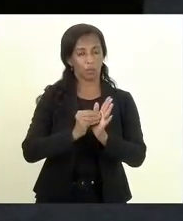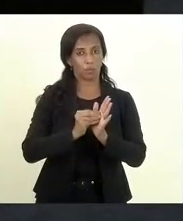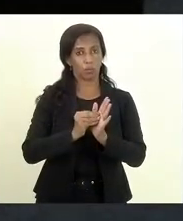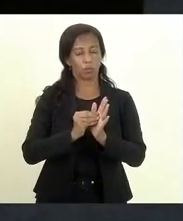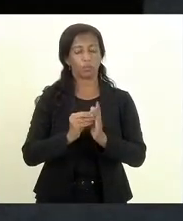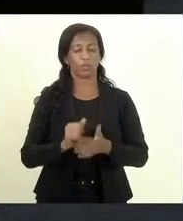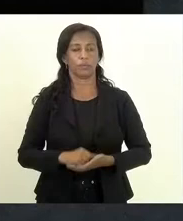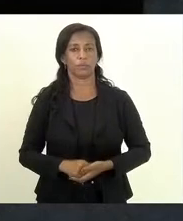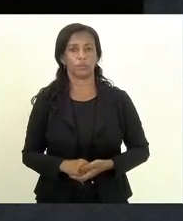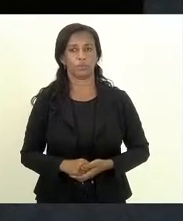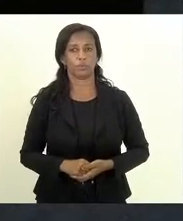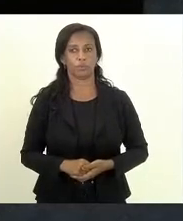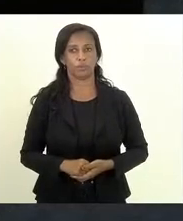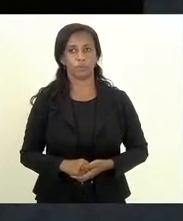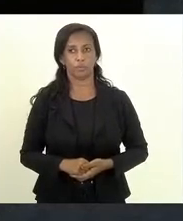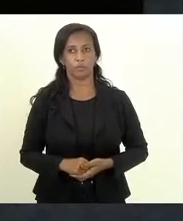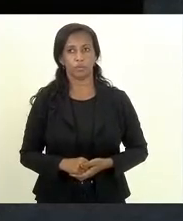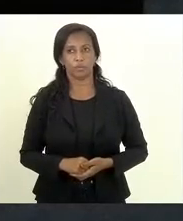introduzo